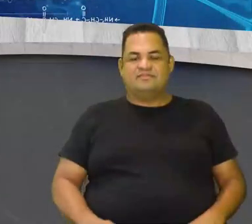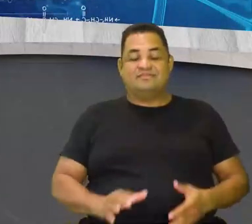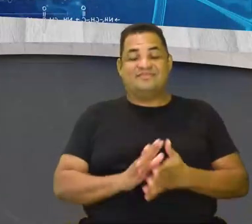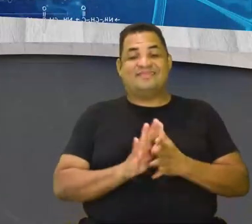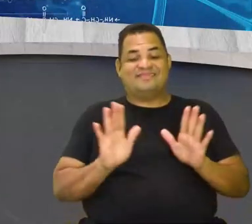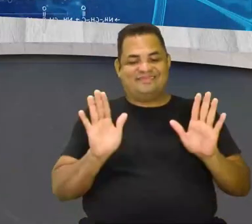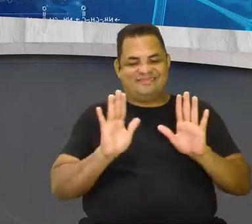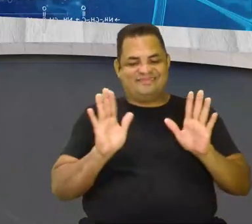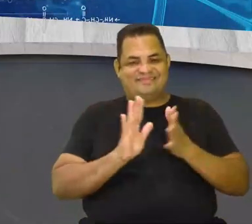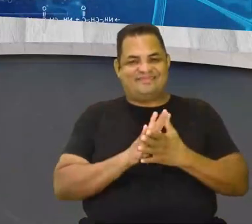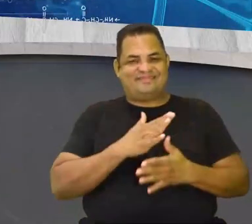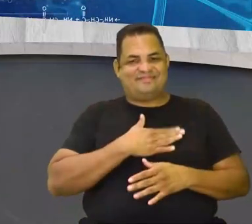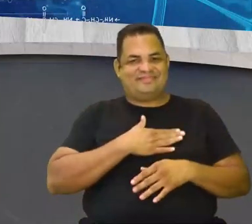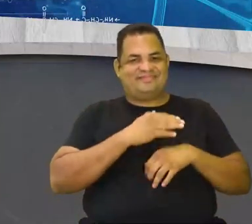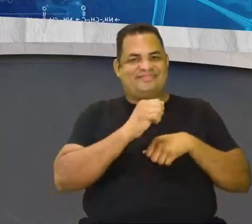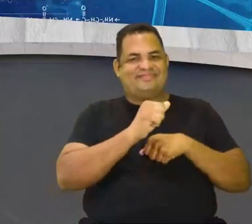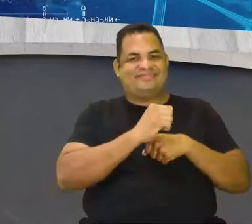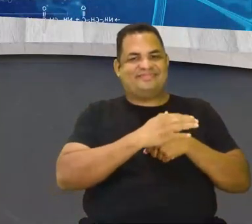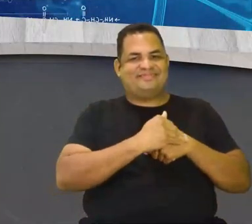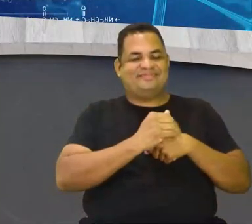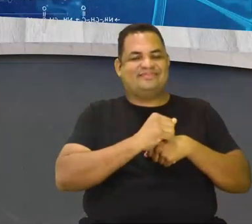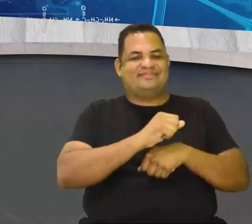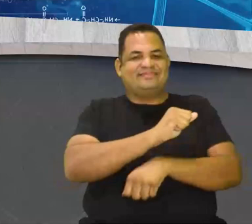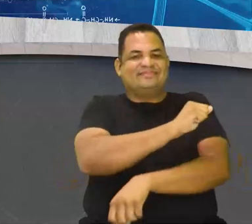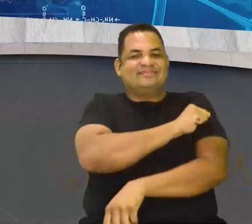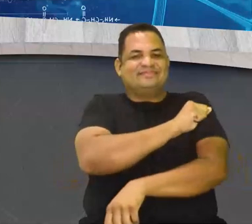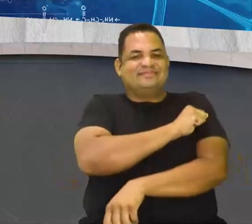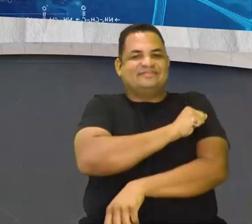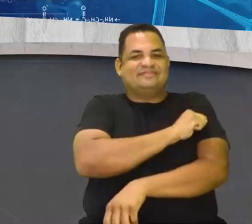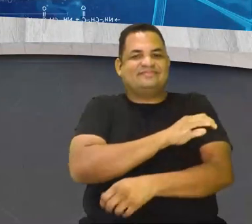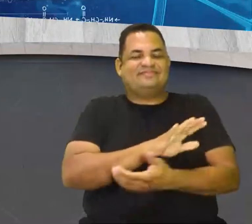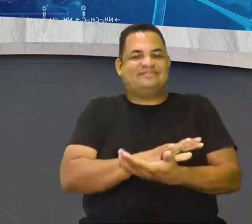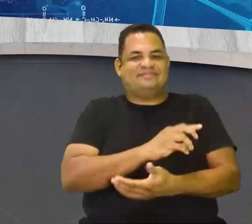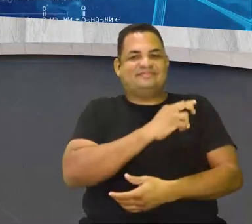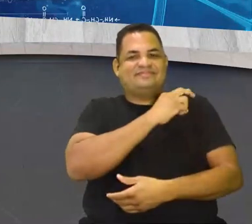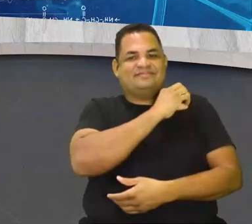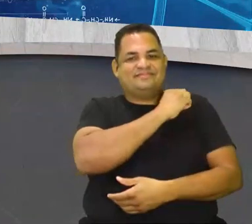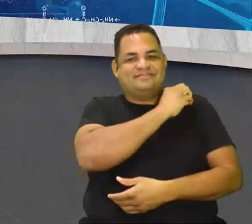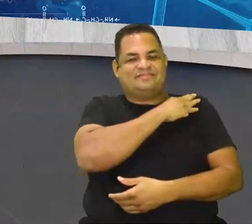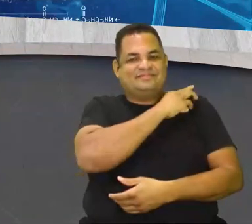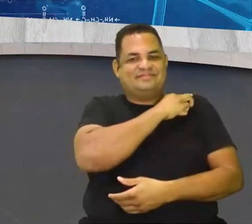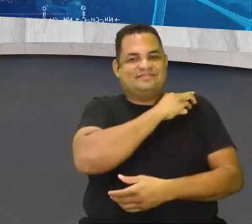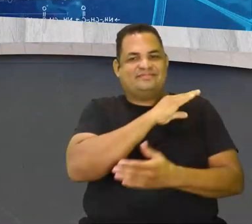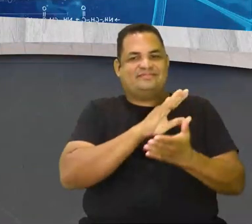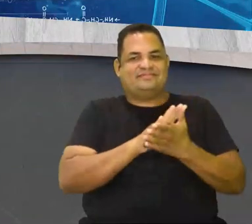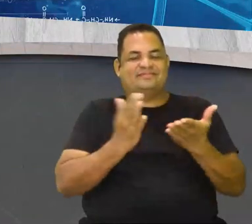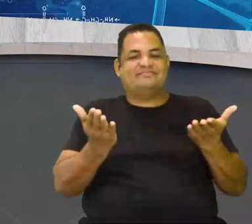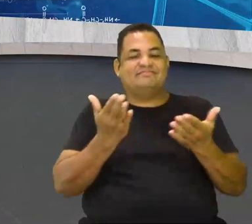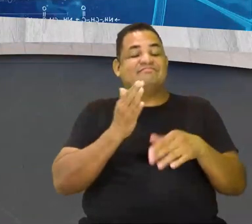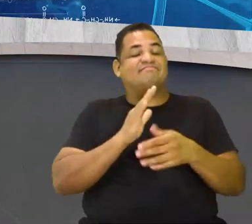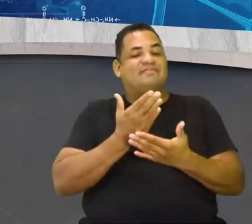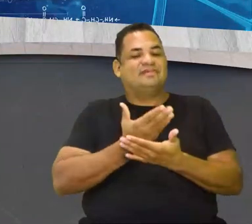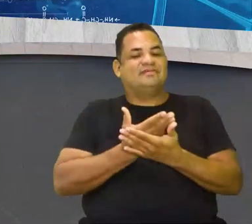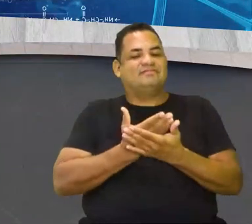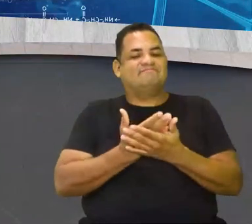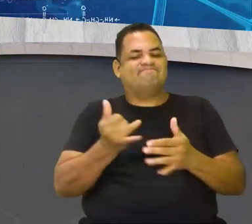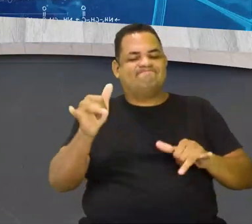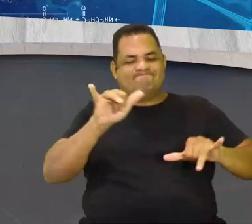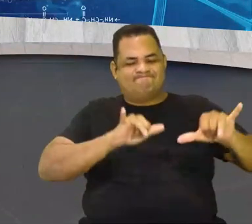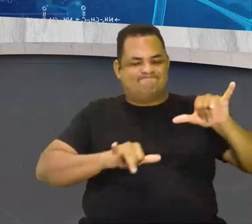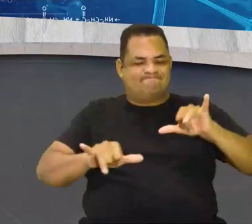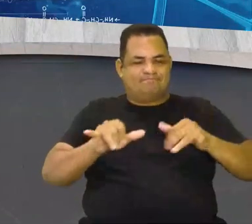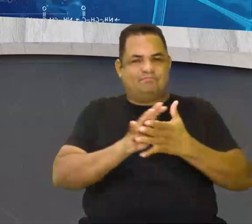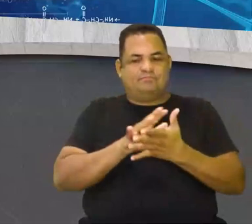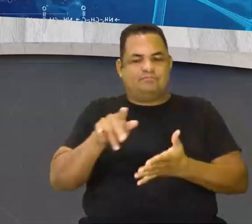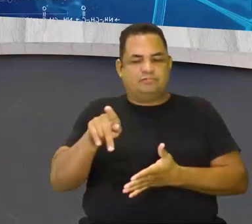Olá, meus caros alunos do primeiro ano do ensino médio. Que bacana, hein? Hoje aqui com a gente, mais uma aula de química para você, professora